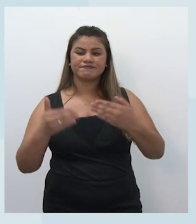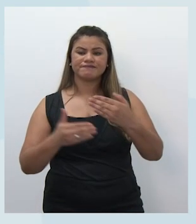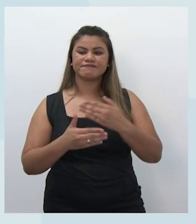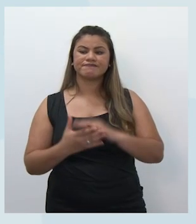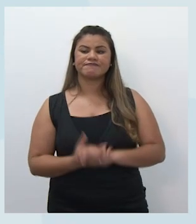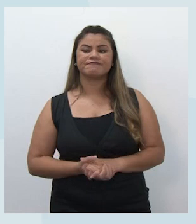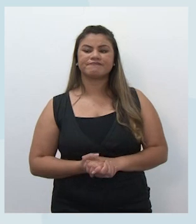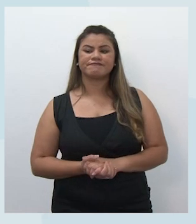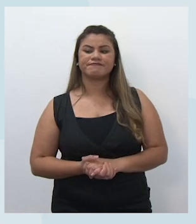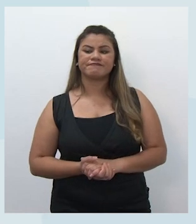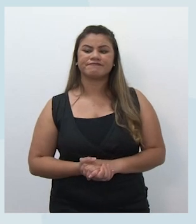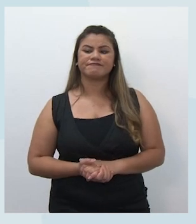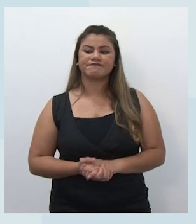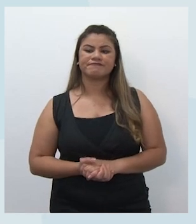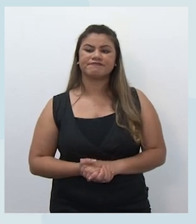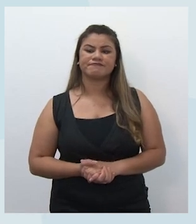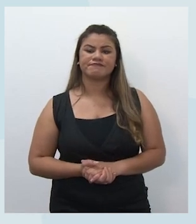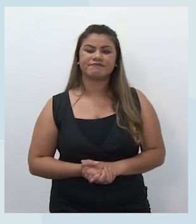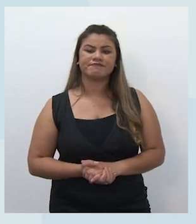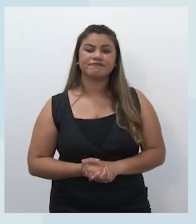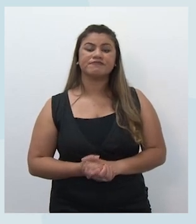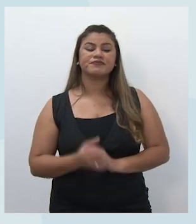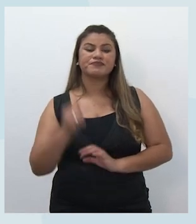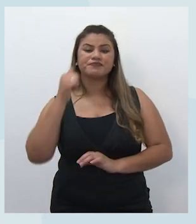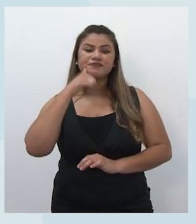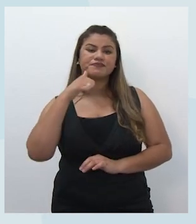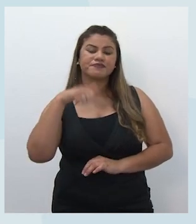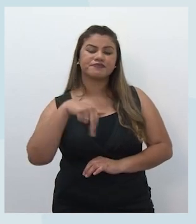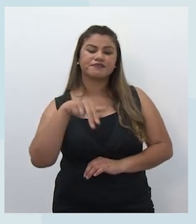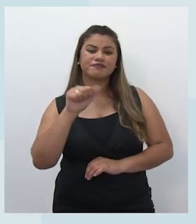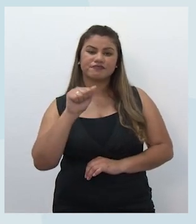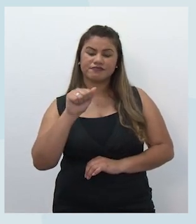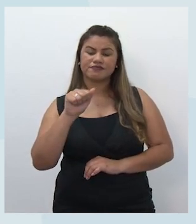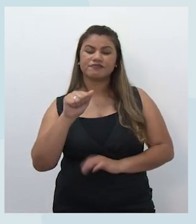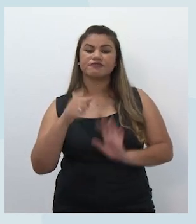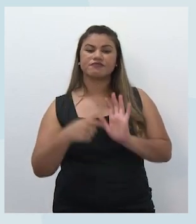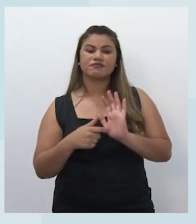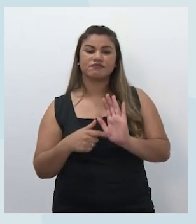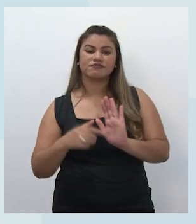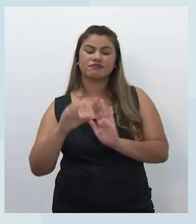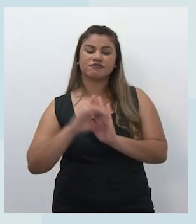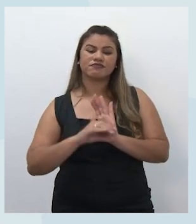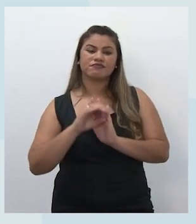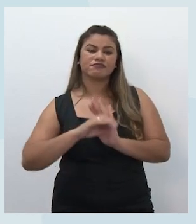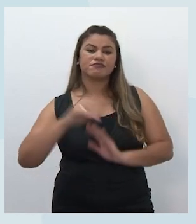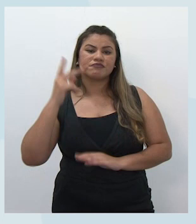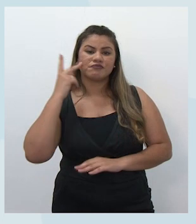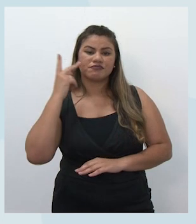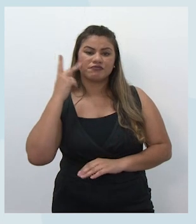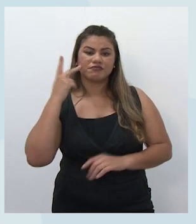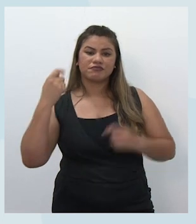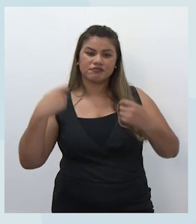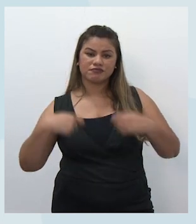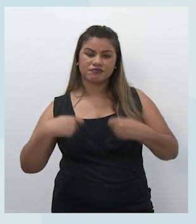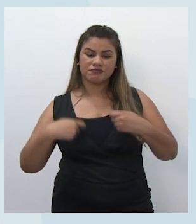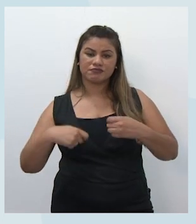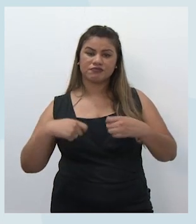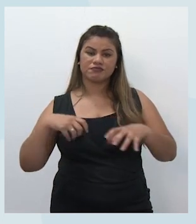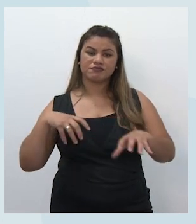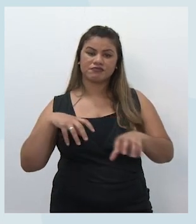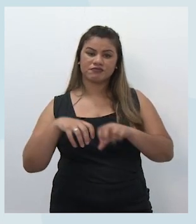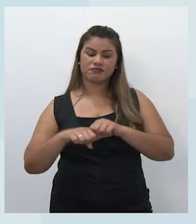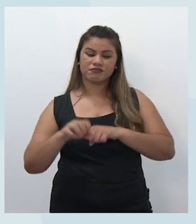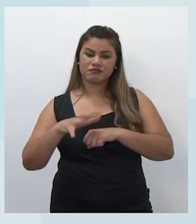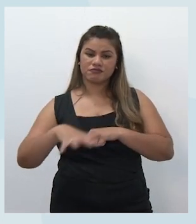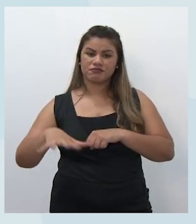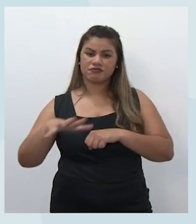Isso, esse mesmo. Como a Ana Penido traz, o currículo paulista, ele deve considerar a formação integral dos